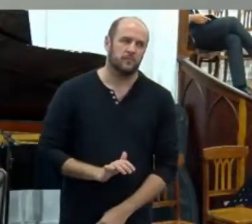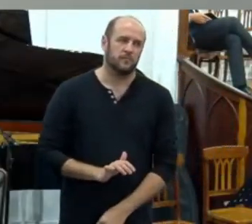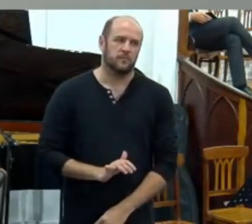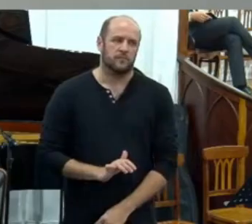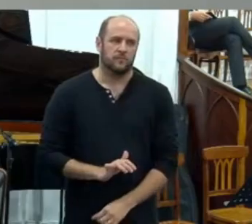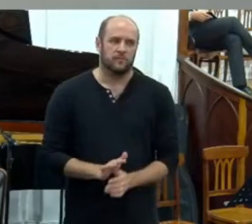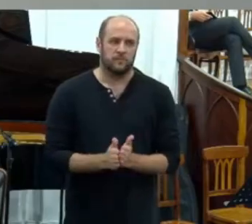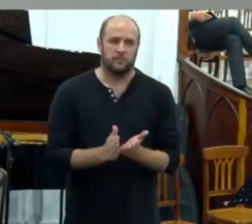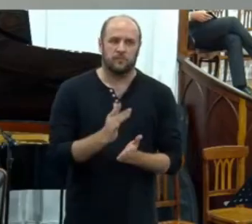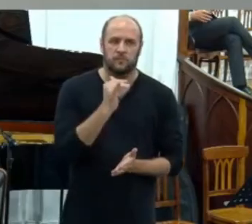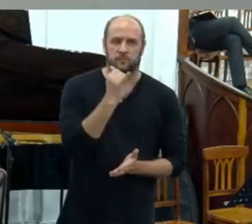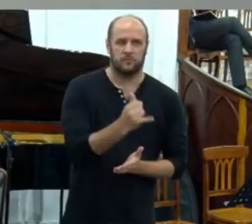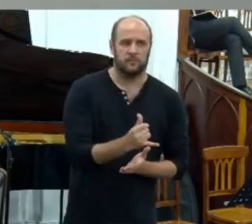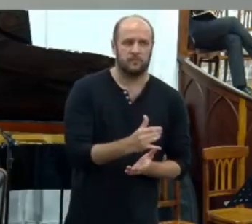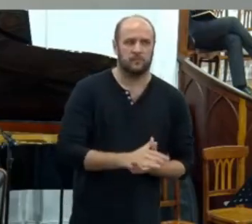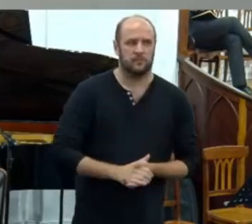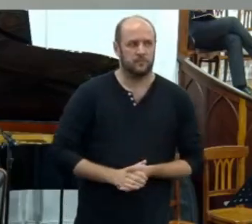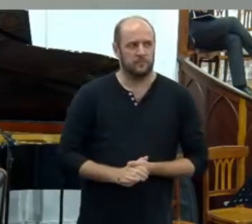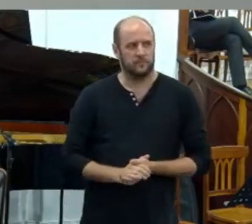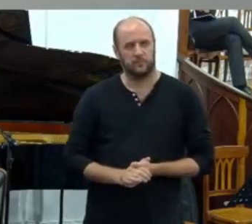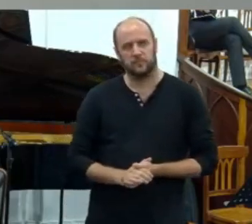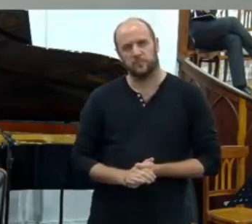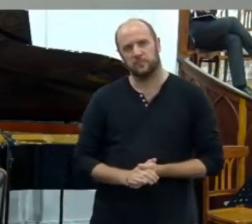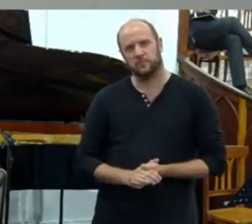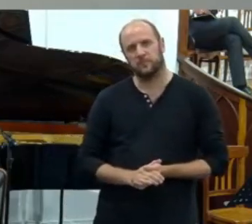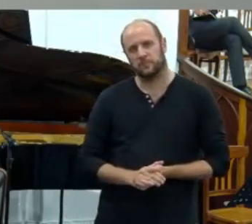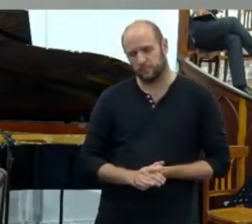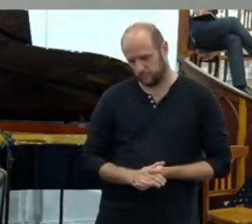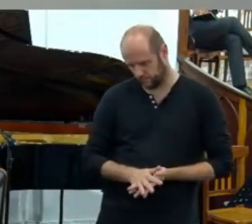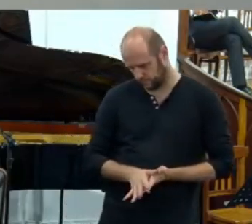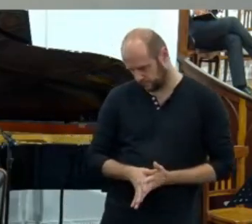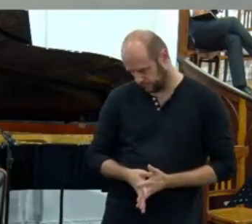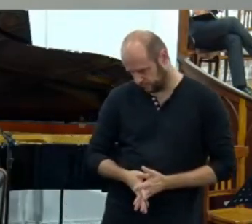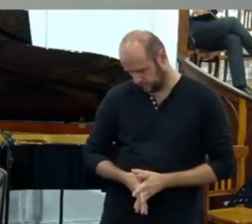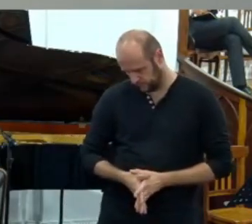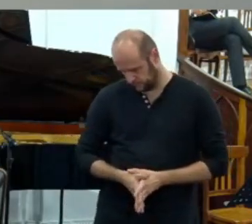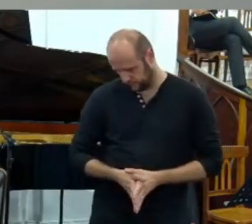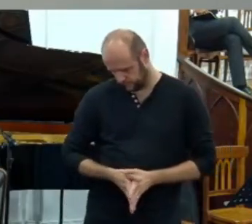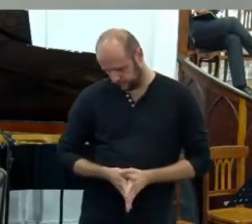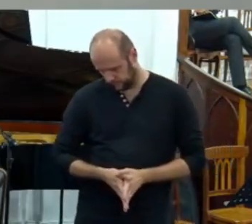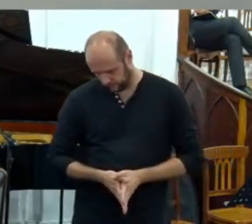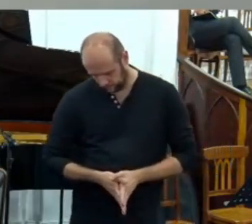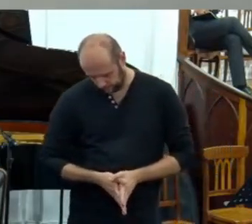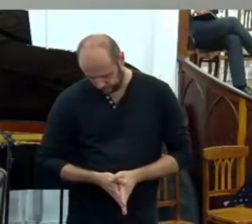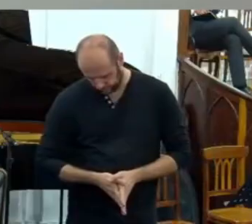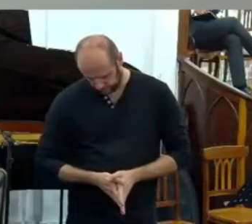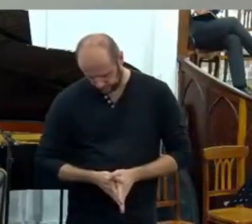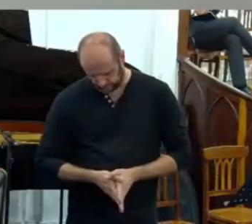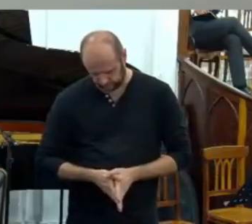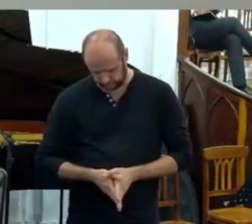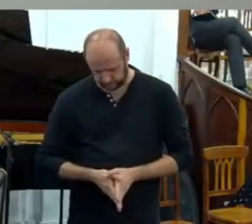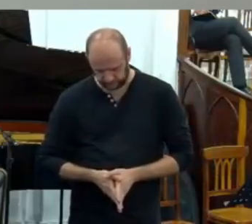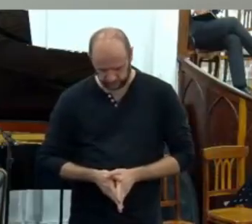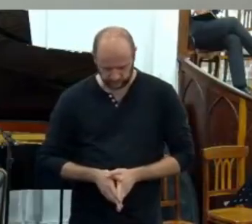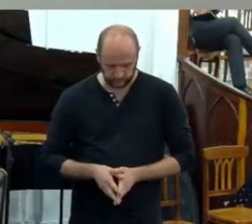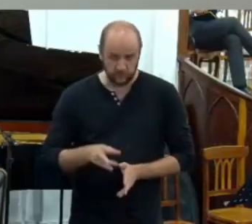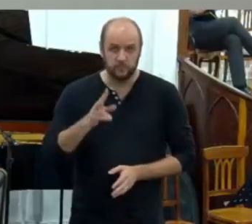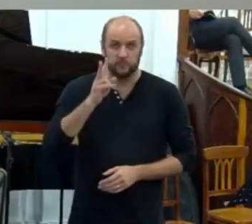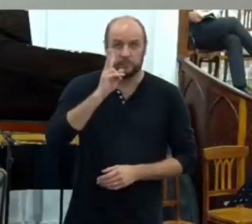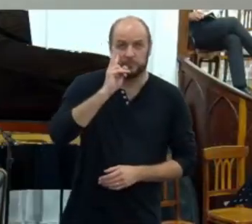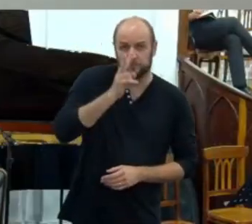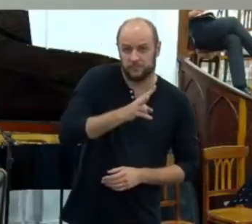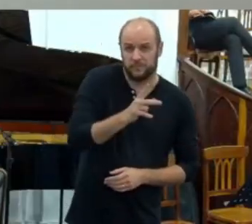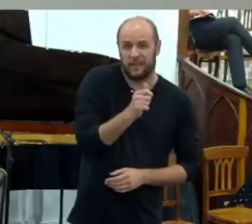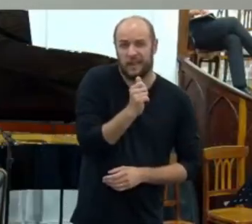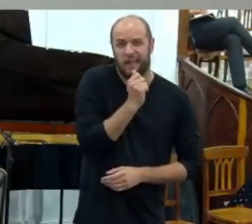Assim nos diz a palavra do Senhor. Visto, portanto, que